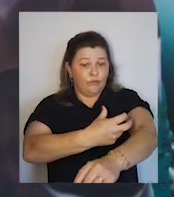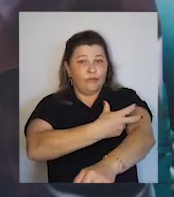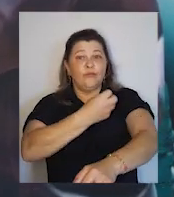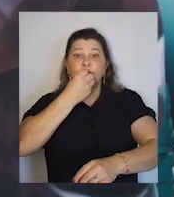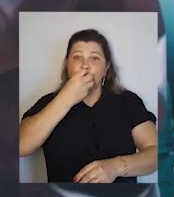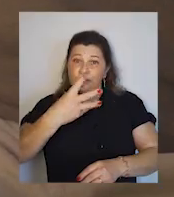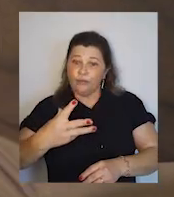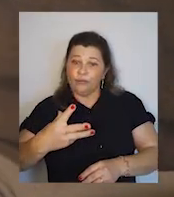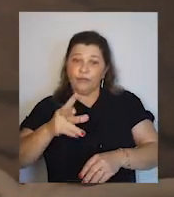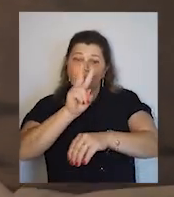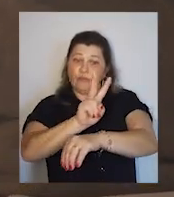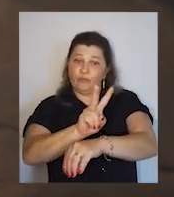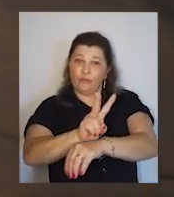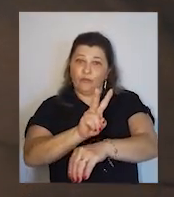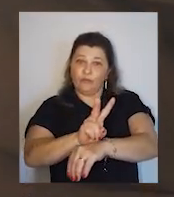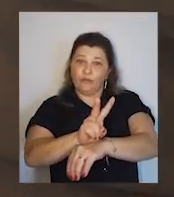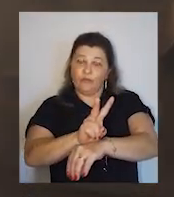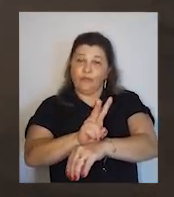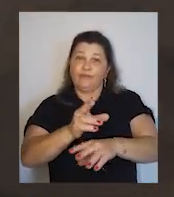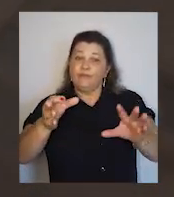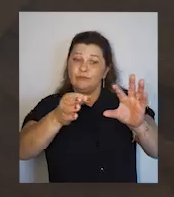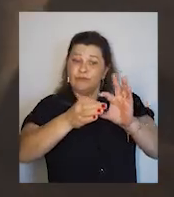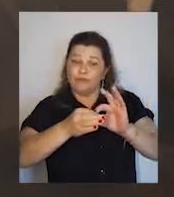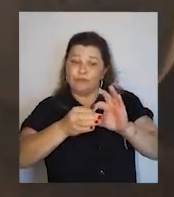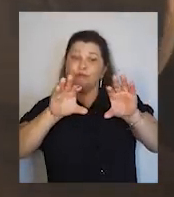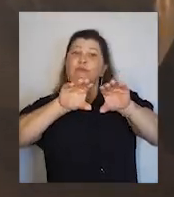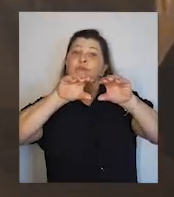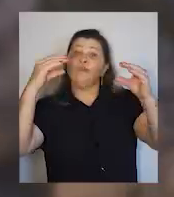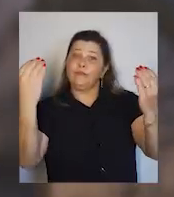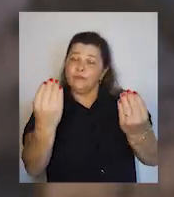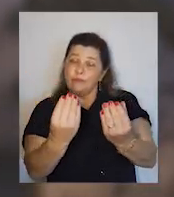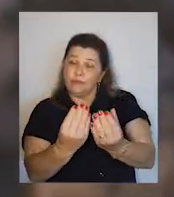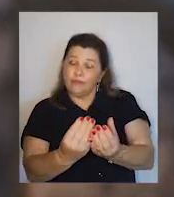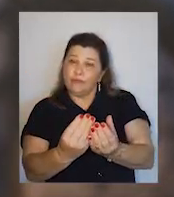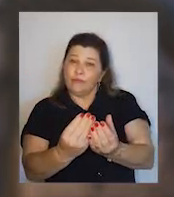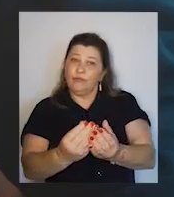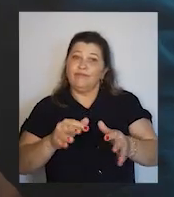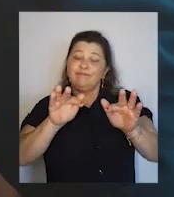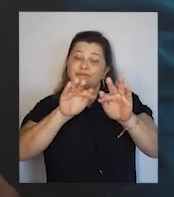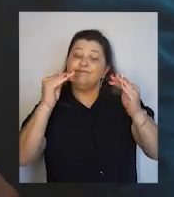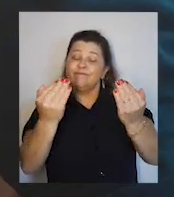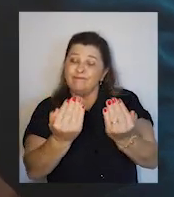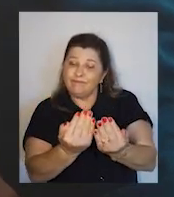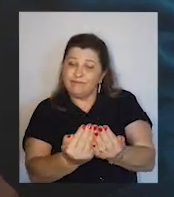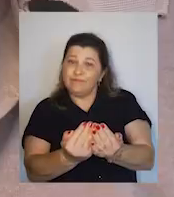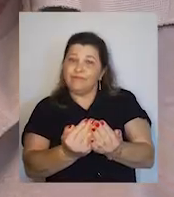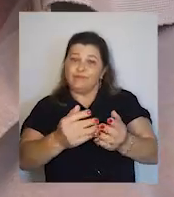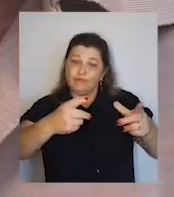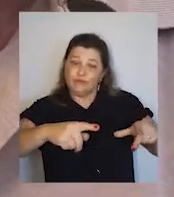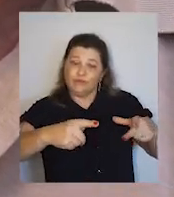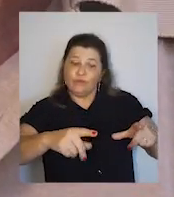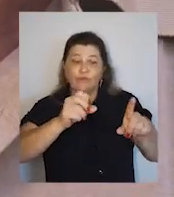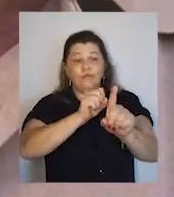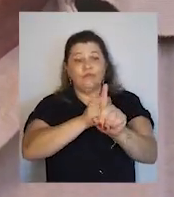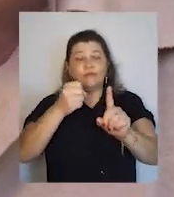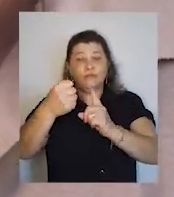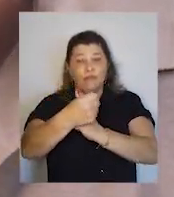bem-estar, autocuidado, vínculos comunitários, afetando suas famílias e o ambiente